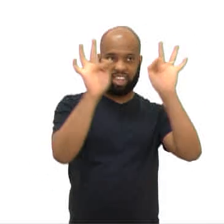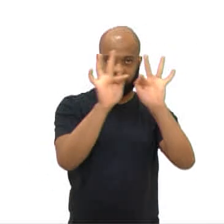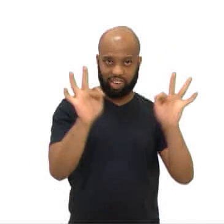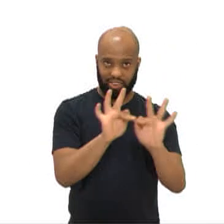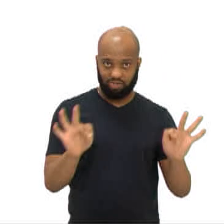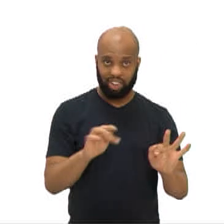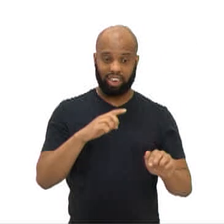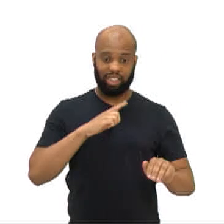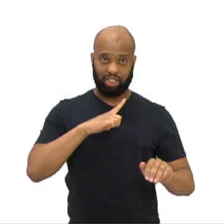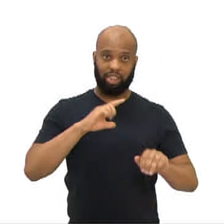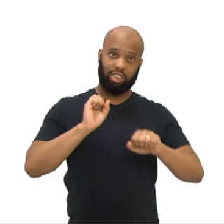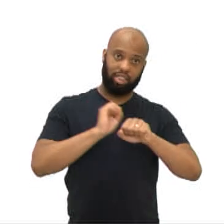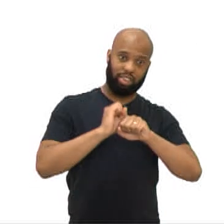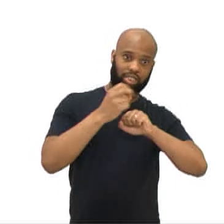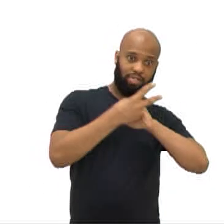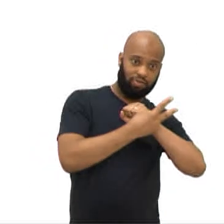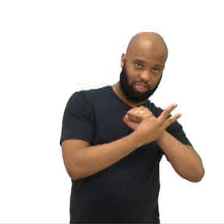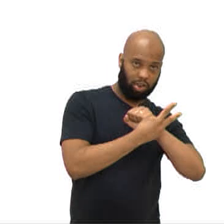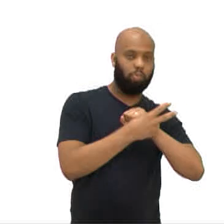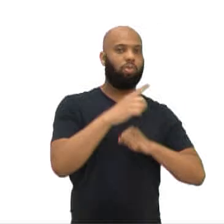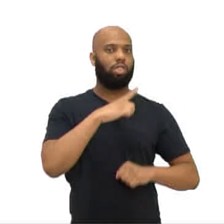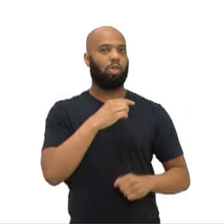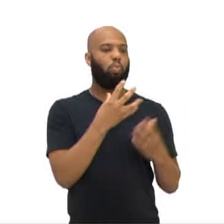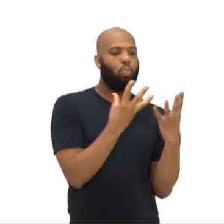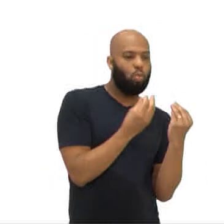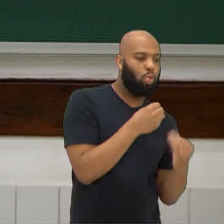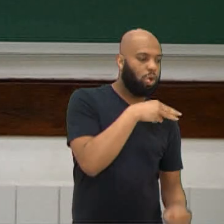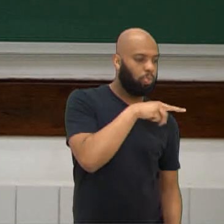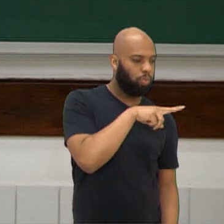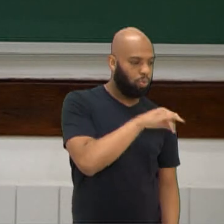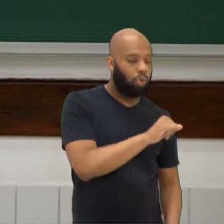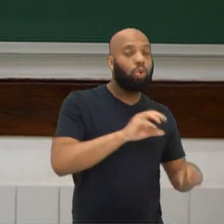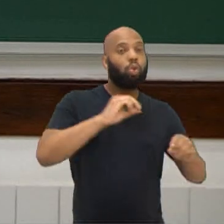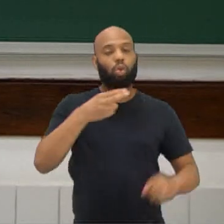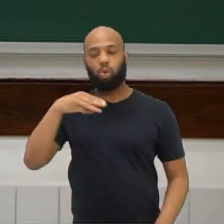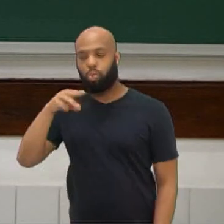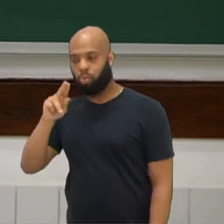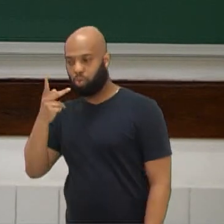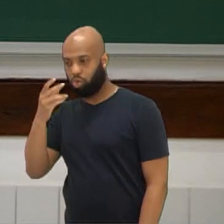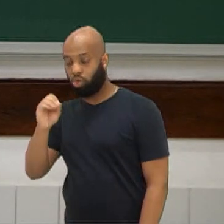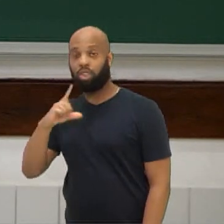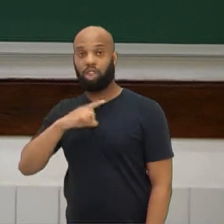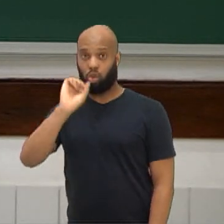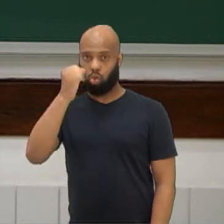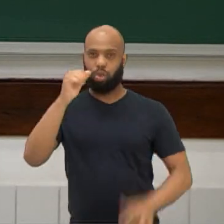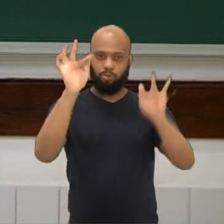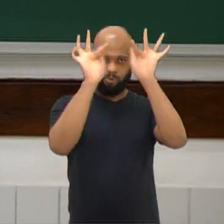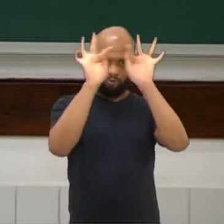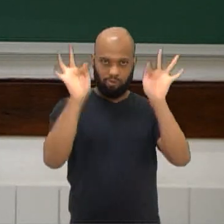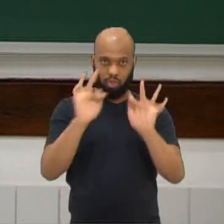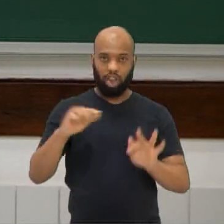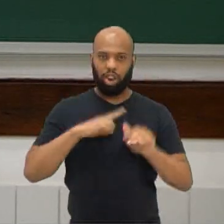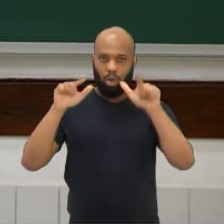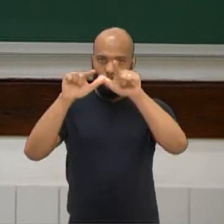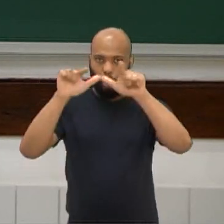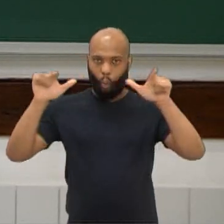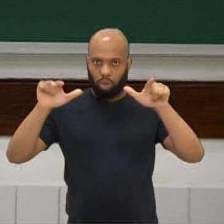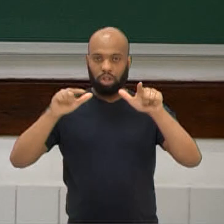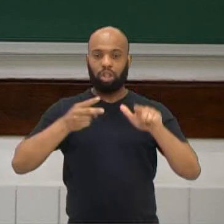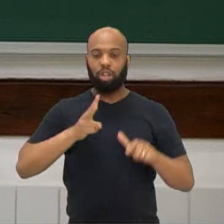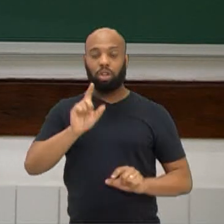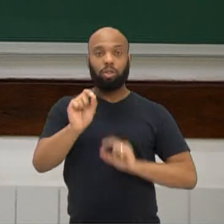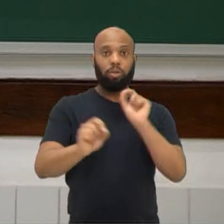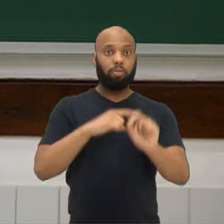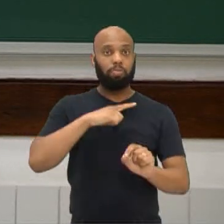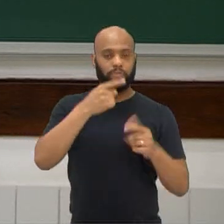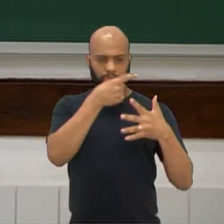los adverbios, muy o mucho. Bueno, tenemos 8 orações. O que vocês precisam analisar? Sempre